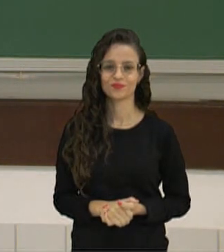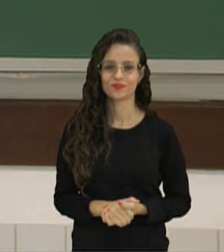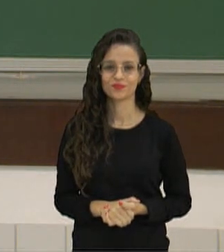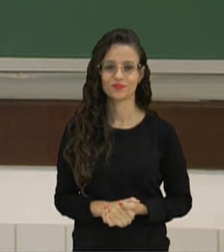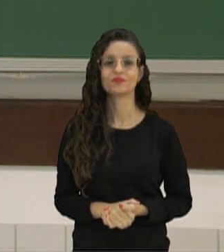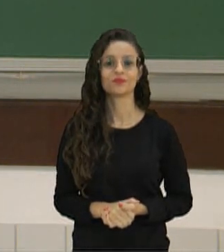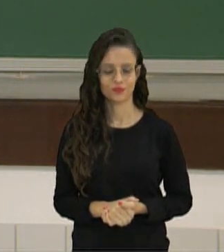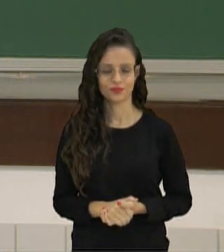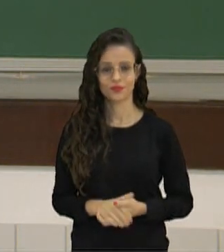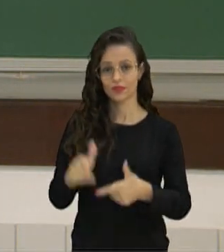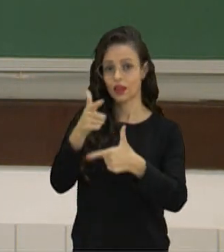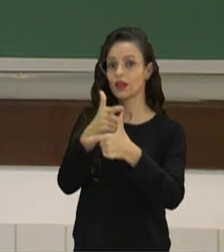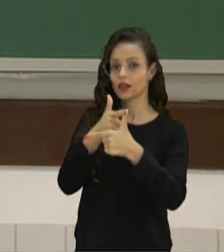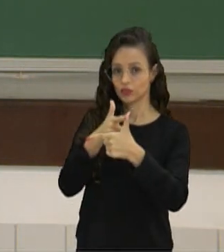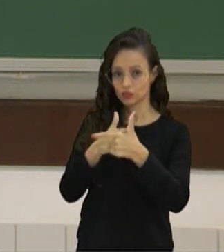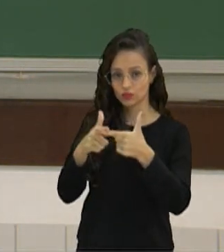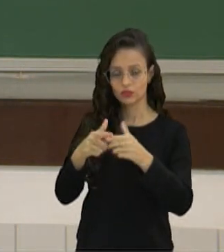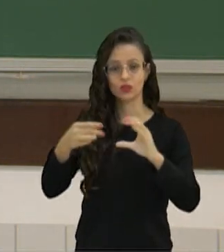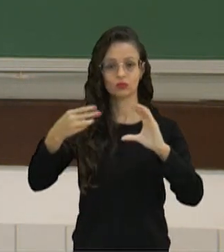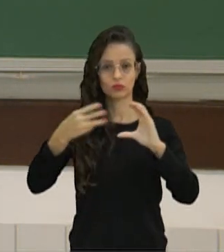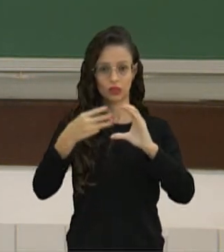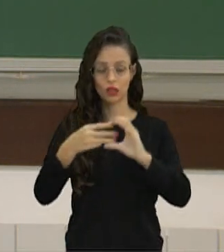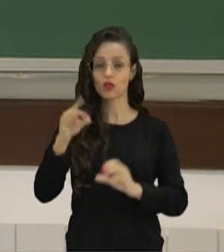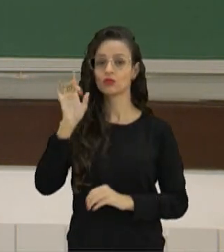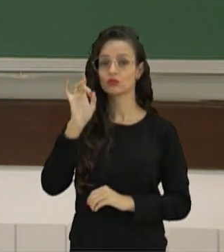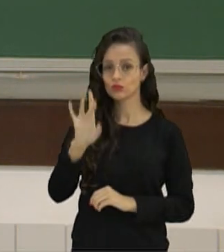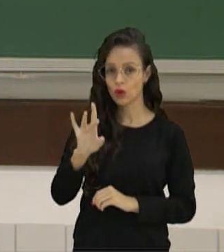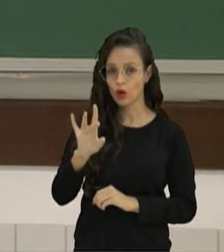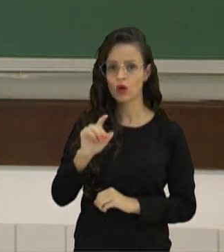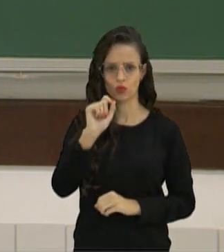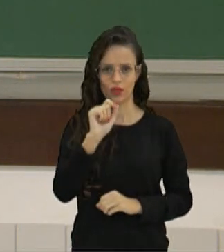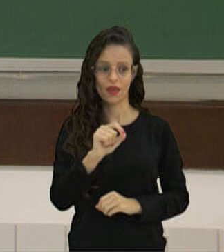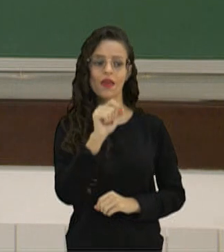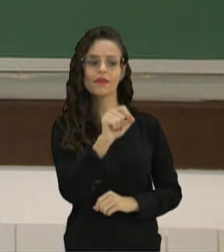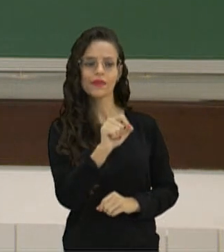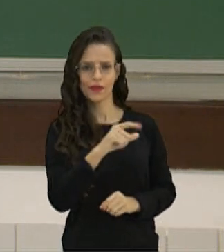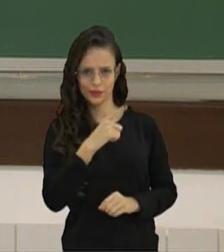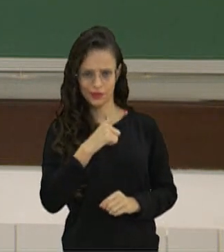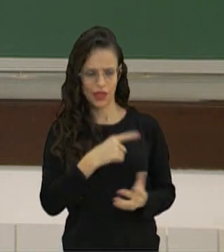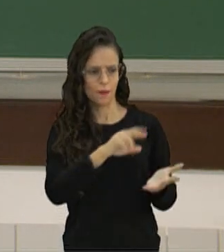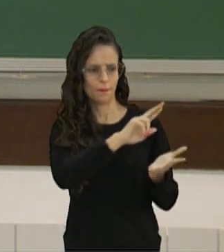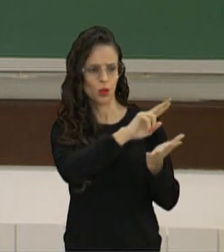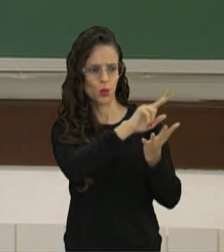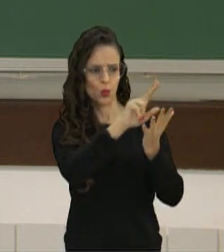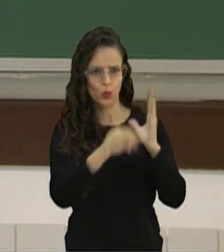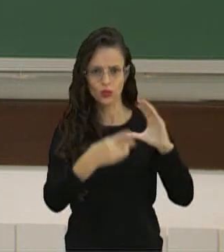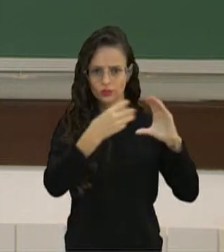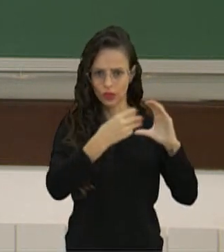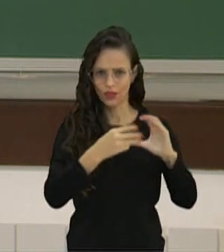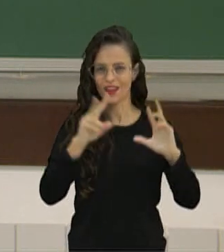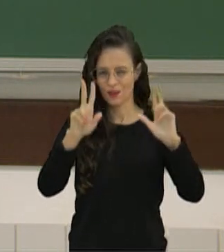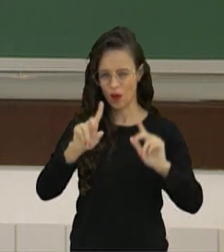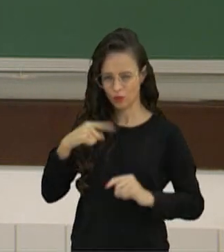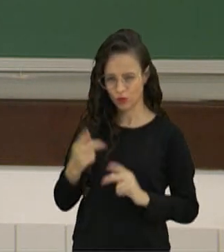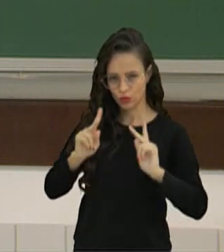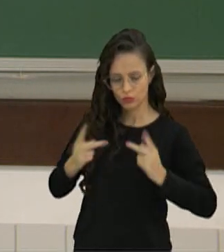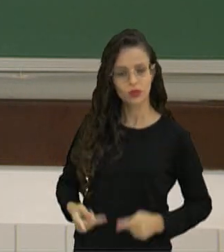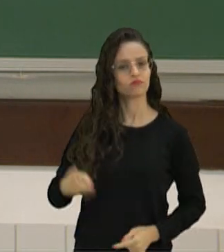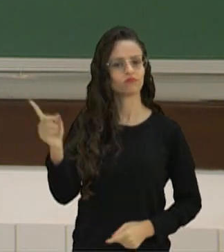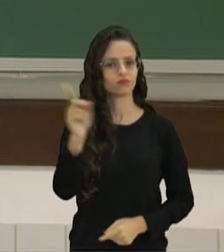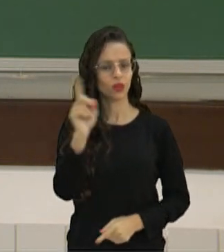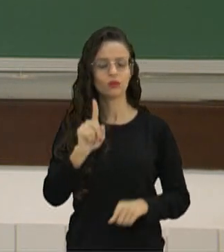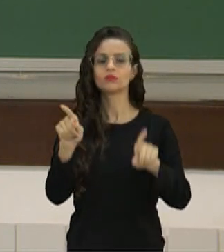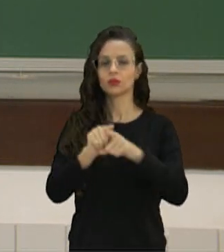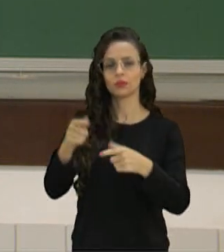A divisão celular, ela não acontece só nos seres pluricelulares, complexos, como é o nosso caso. A divisão